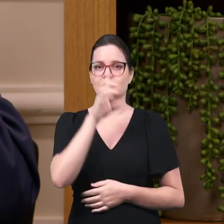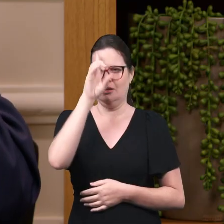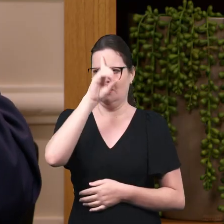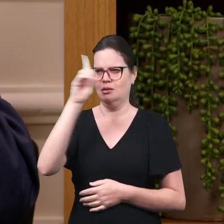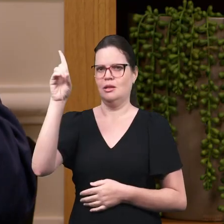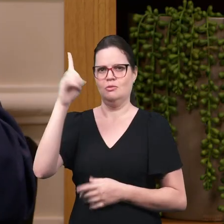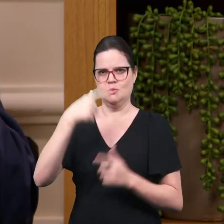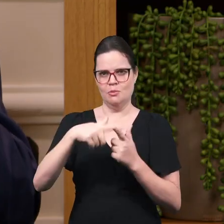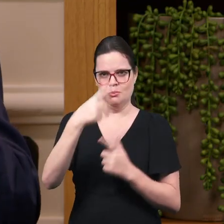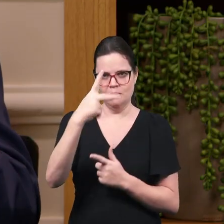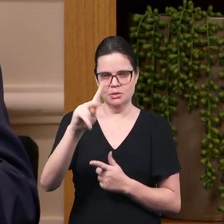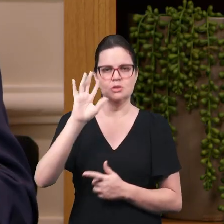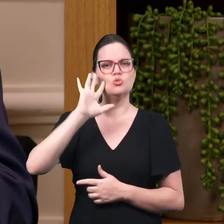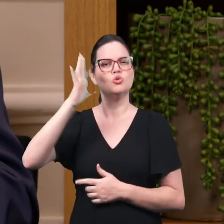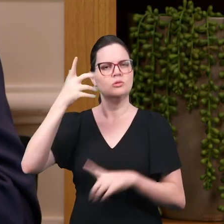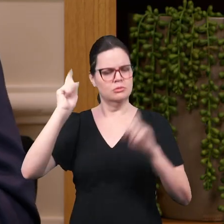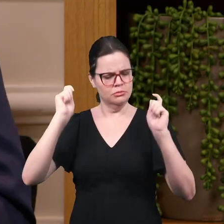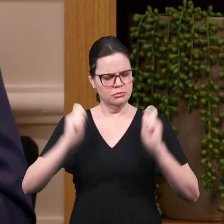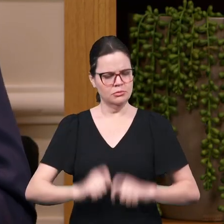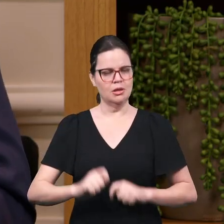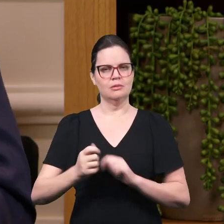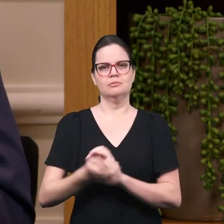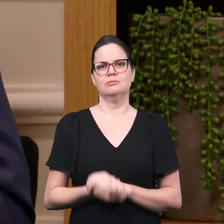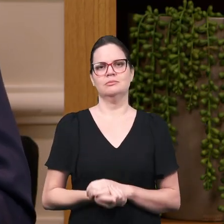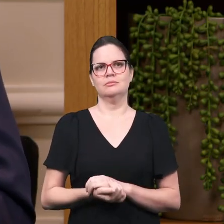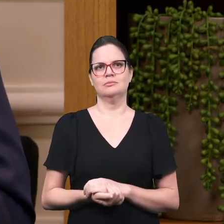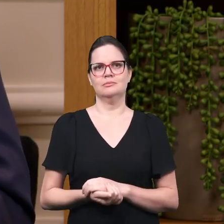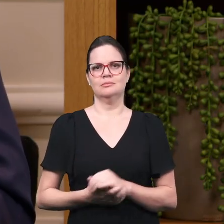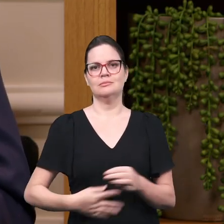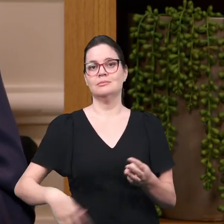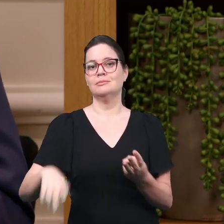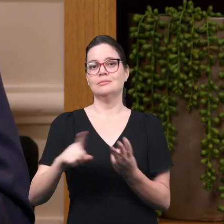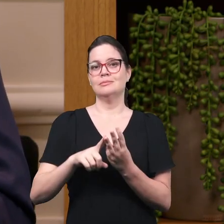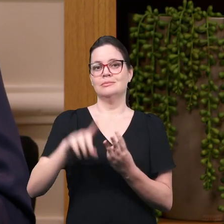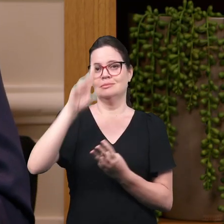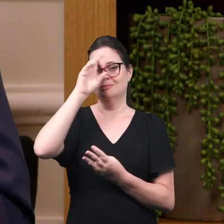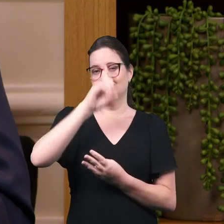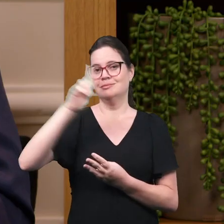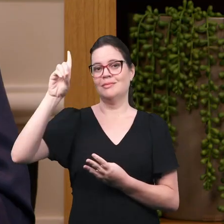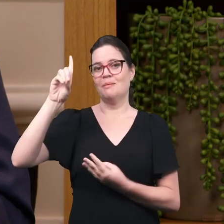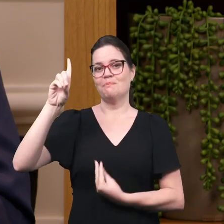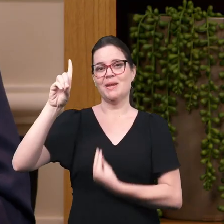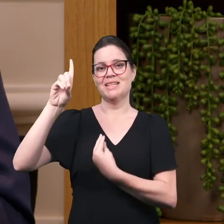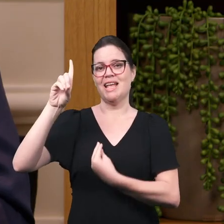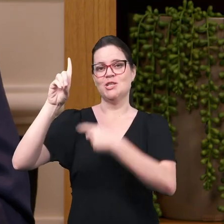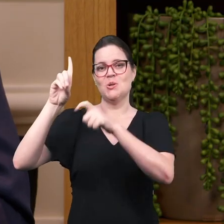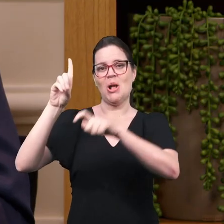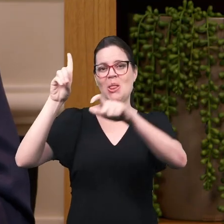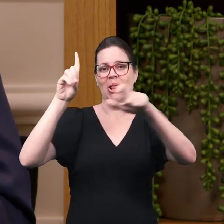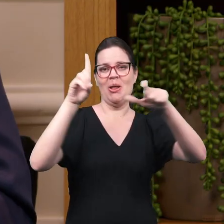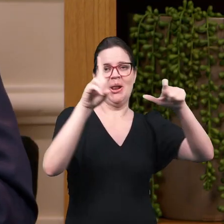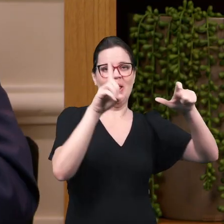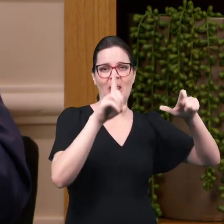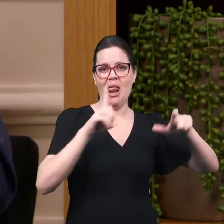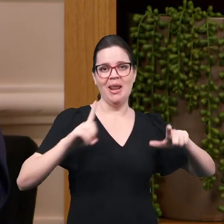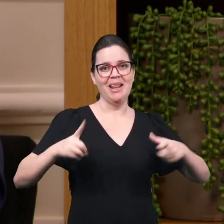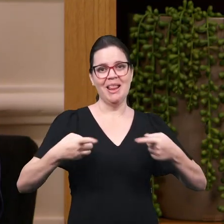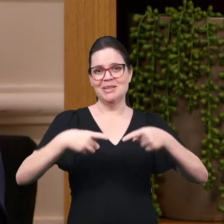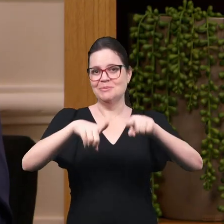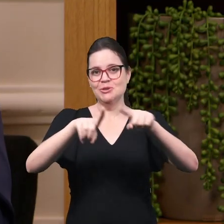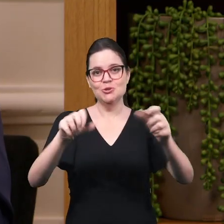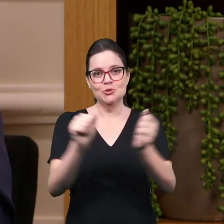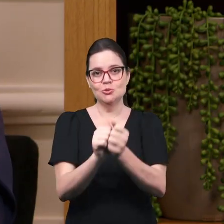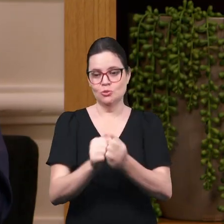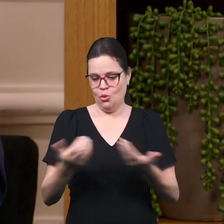solução para todas as situações. Ele também é onipresente. Ele está